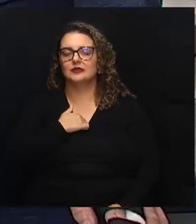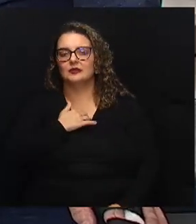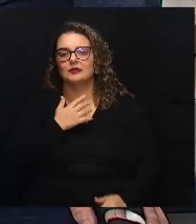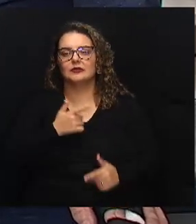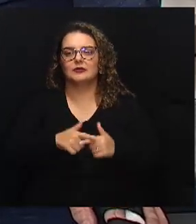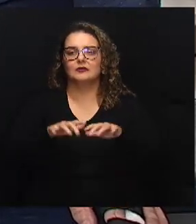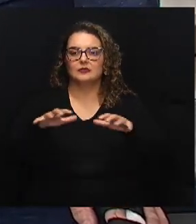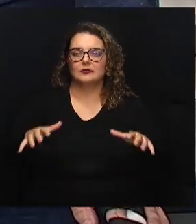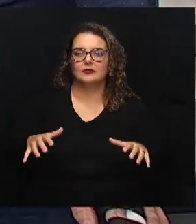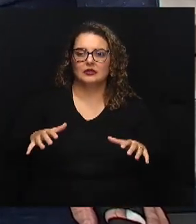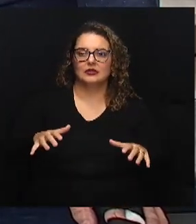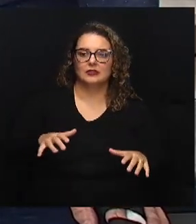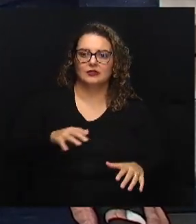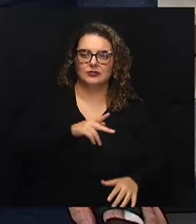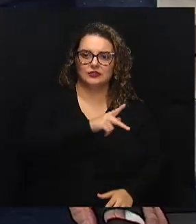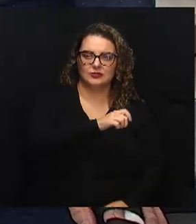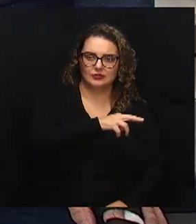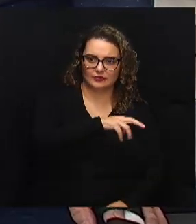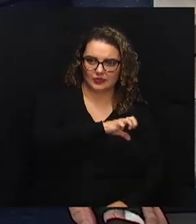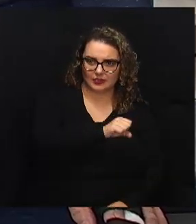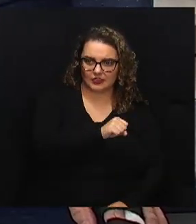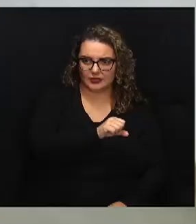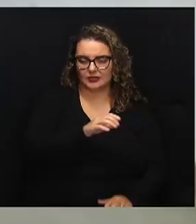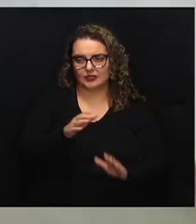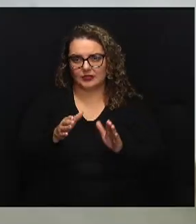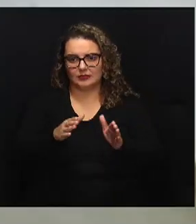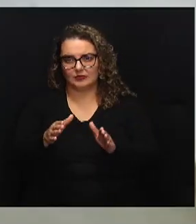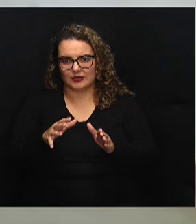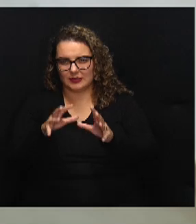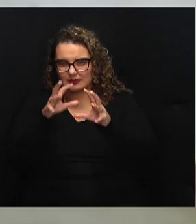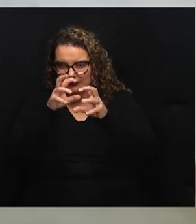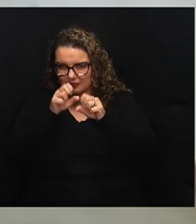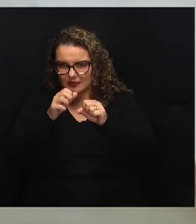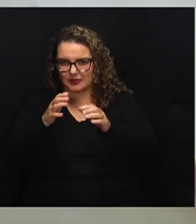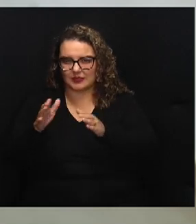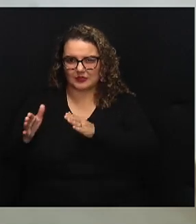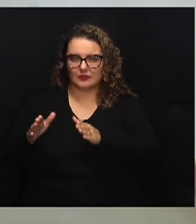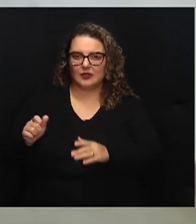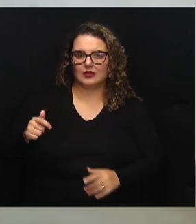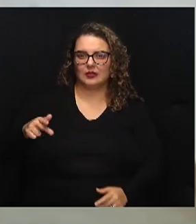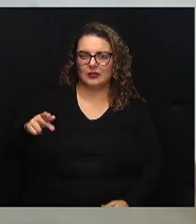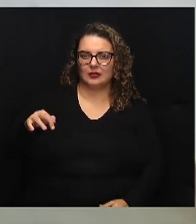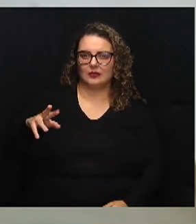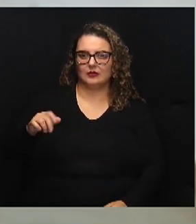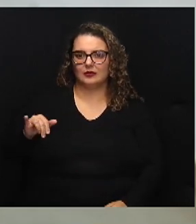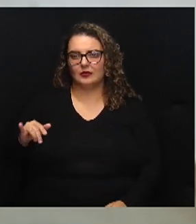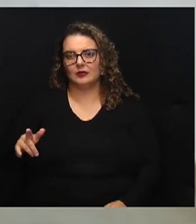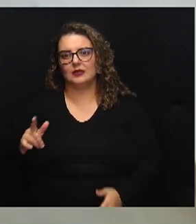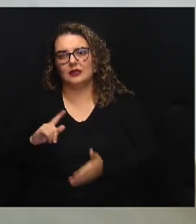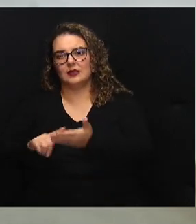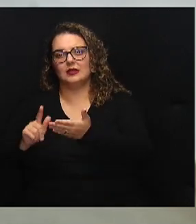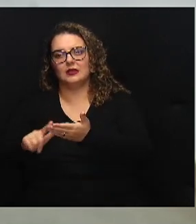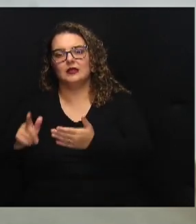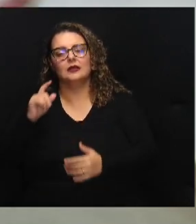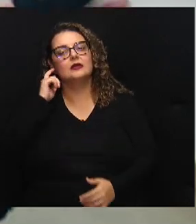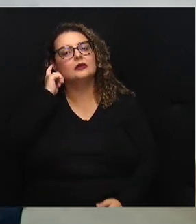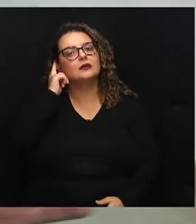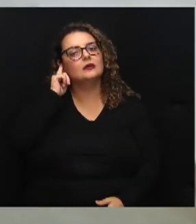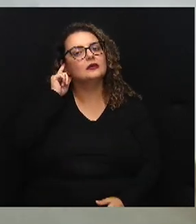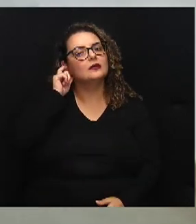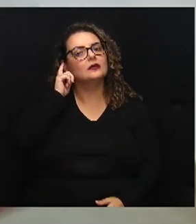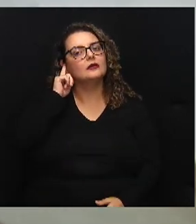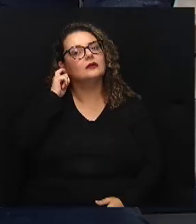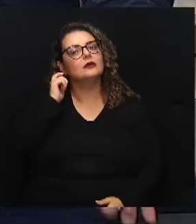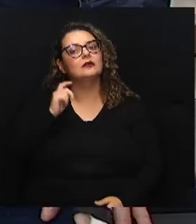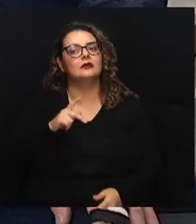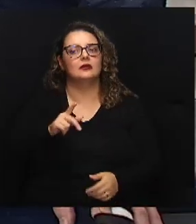era de peixes, uma era mais obscura para a era de aquário, que era da verdade, da limpeza da água, que a água